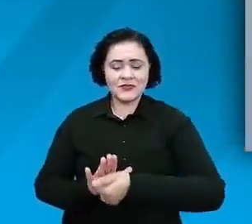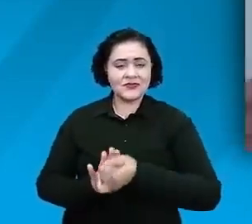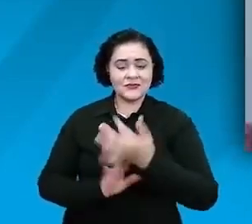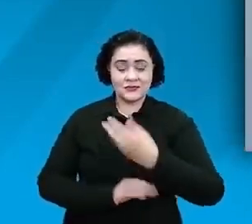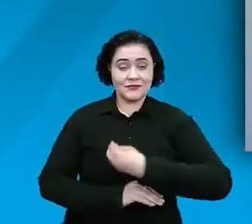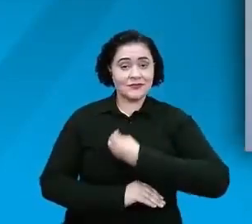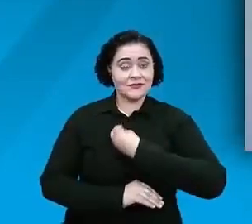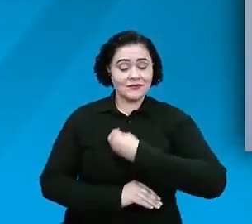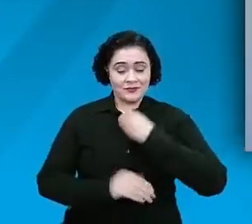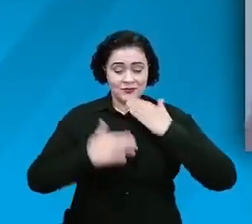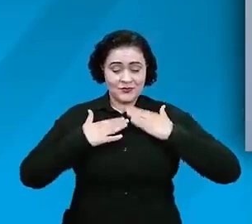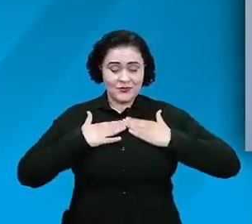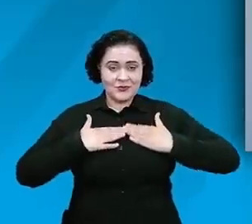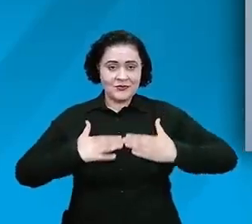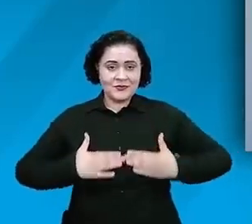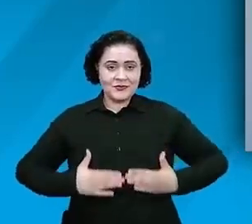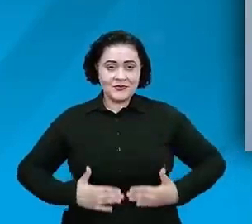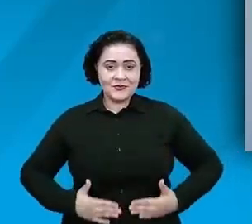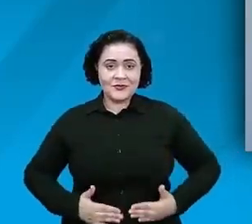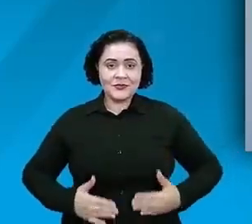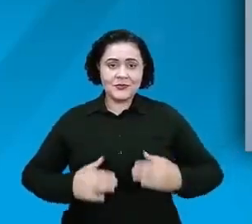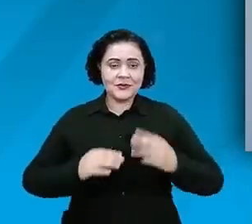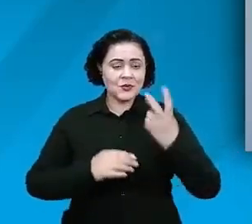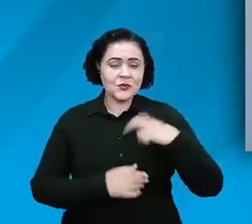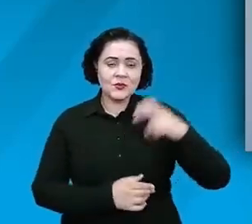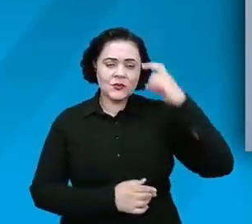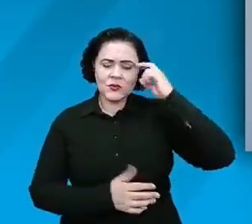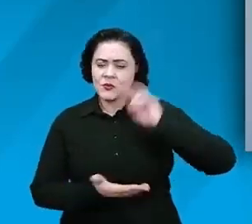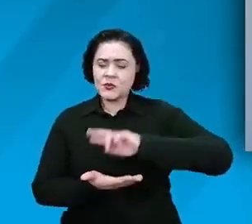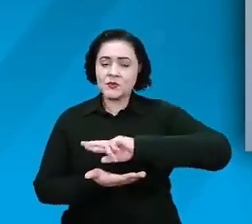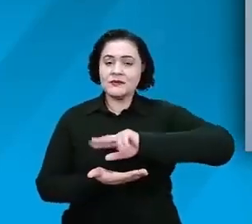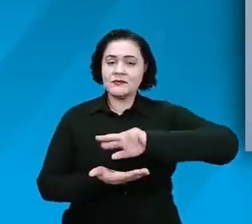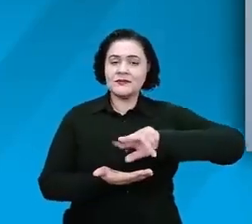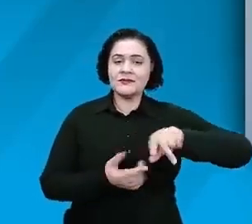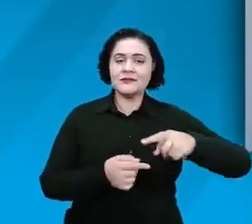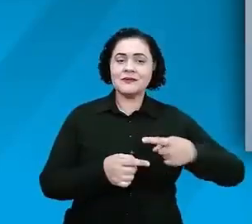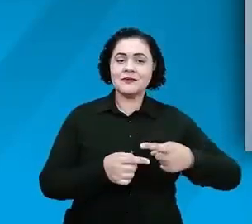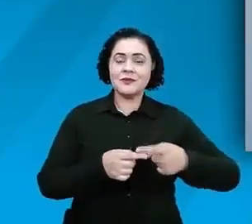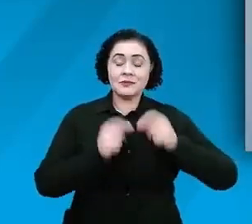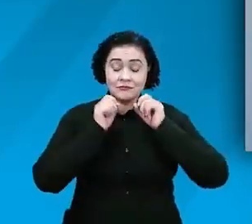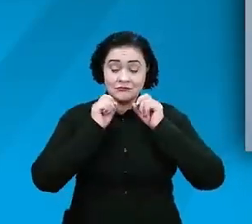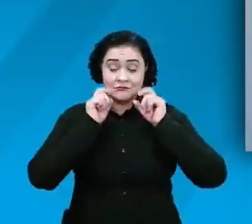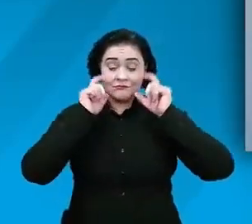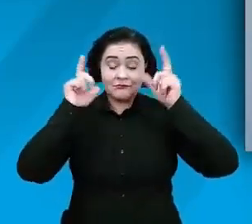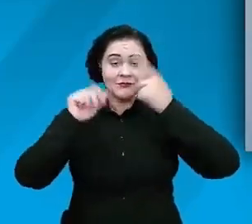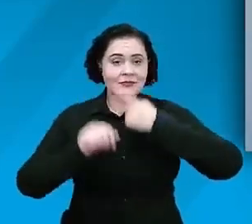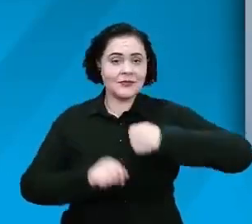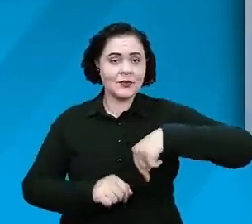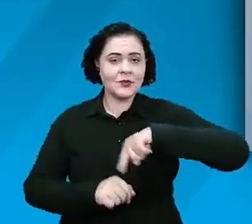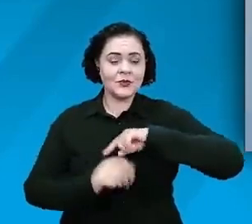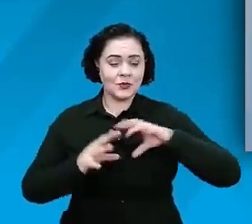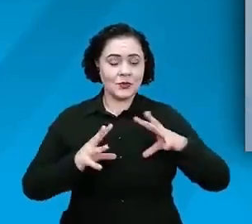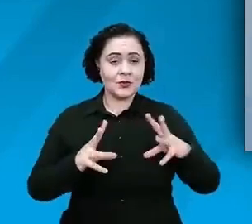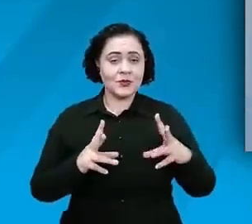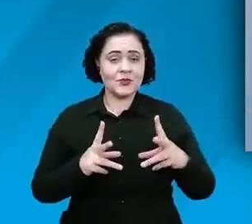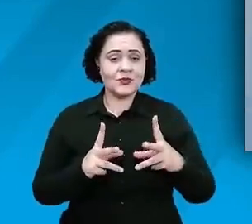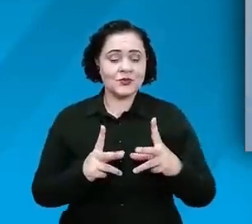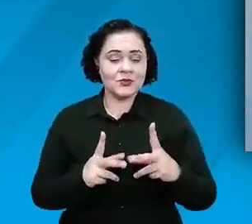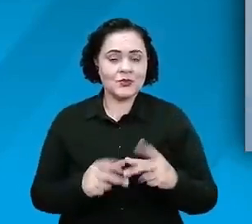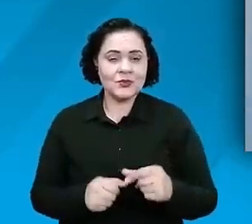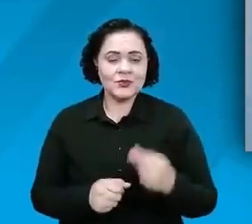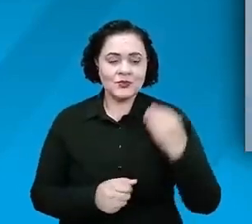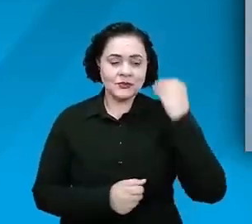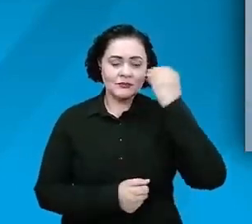inúmeras existências corporais em culturas distintas para despertar em nós todas essas